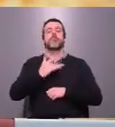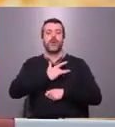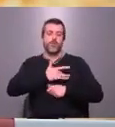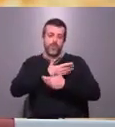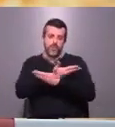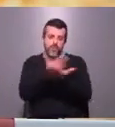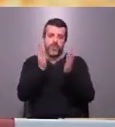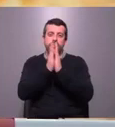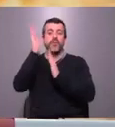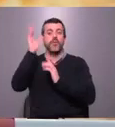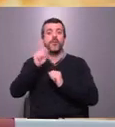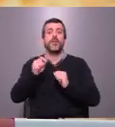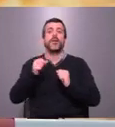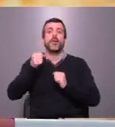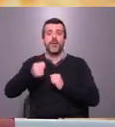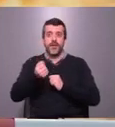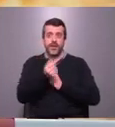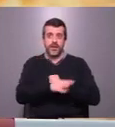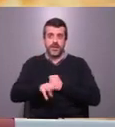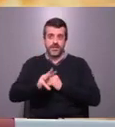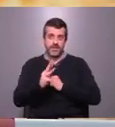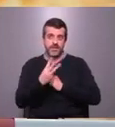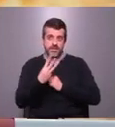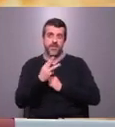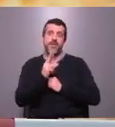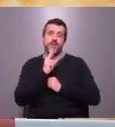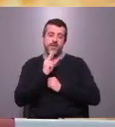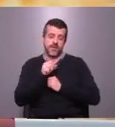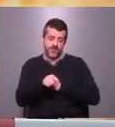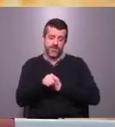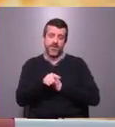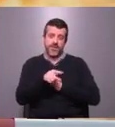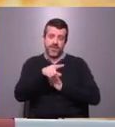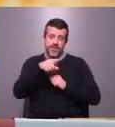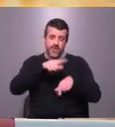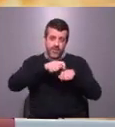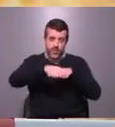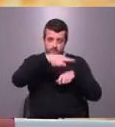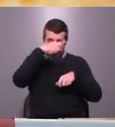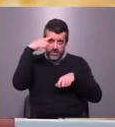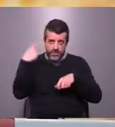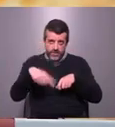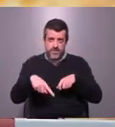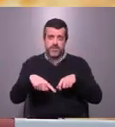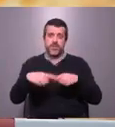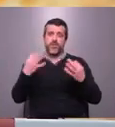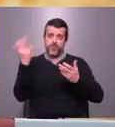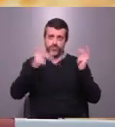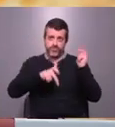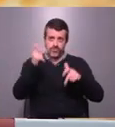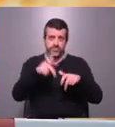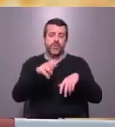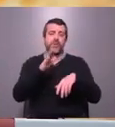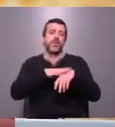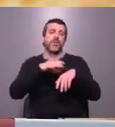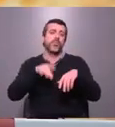que animou os santos pastorinhos de Fátima nos momentos difíceis que tiveram de enfrentar. Momentos difíceis por causa